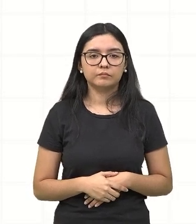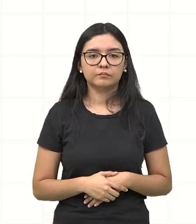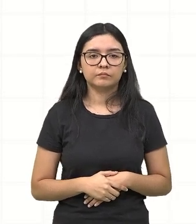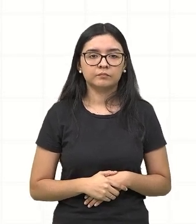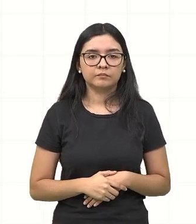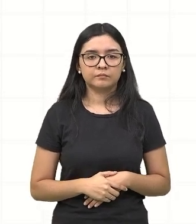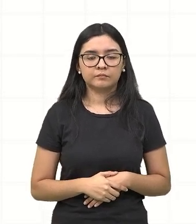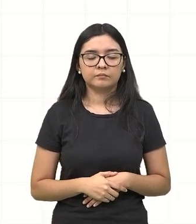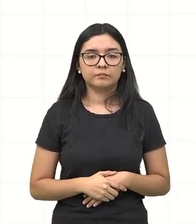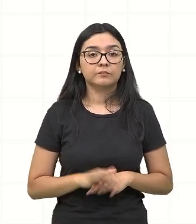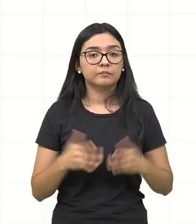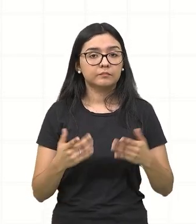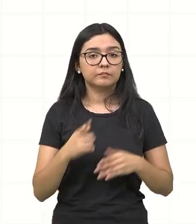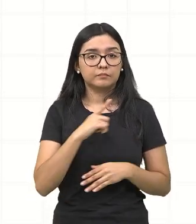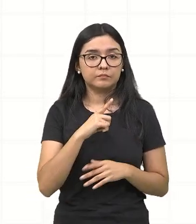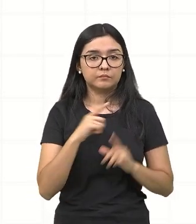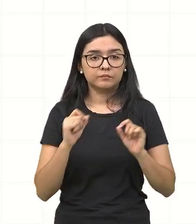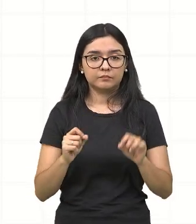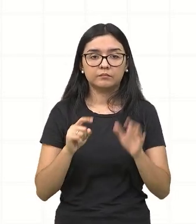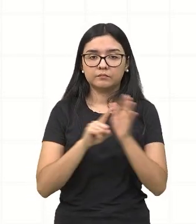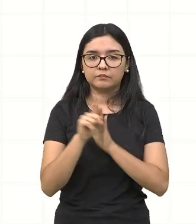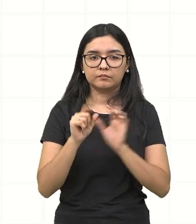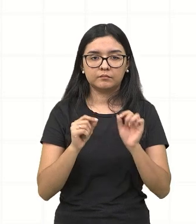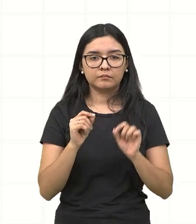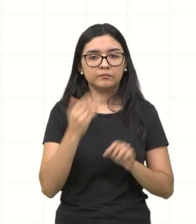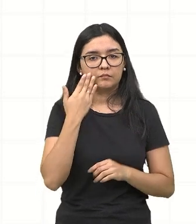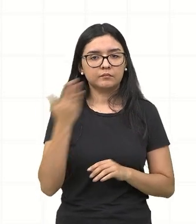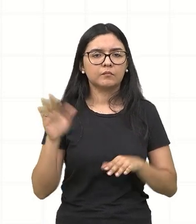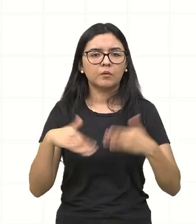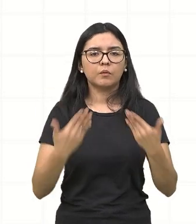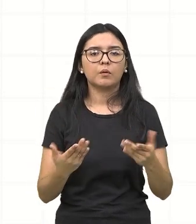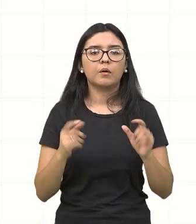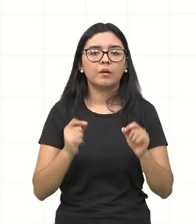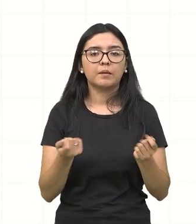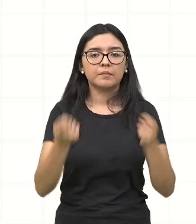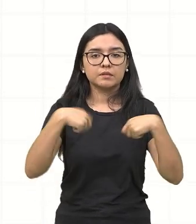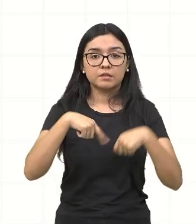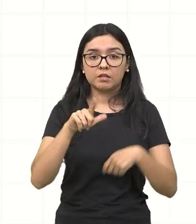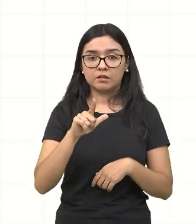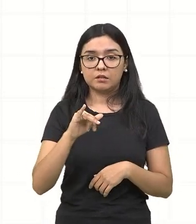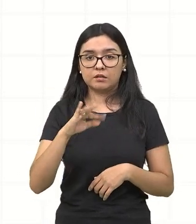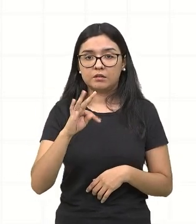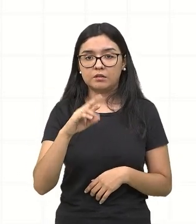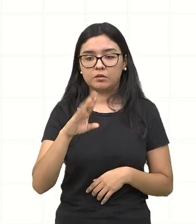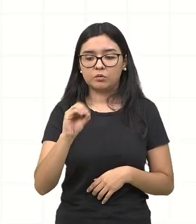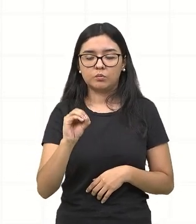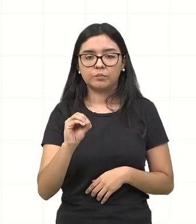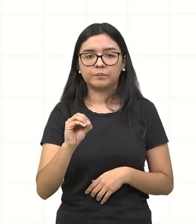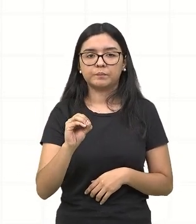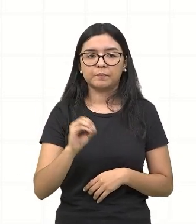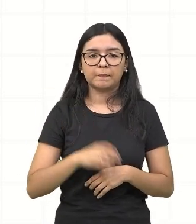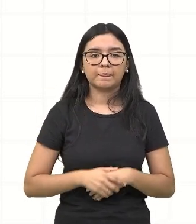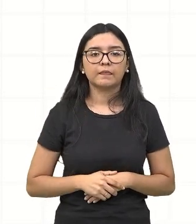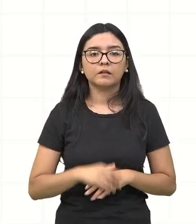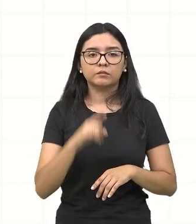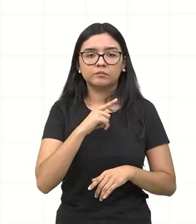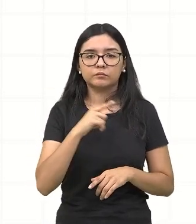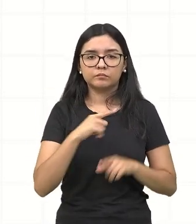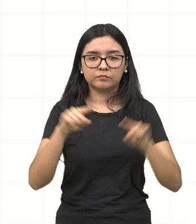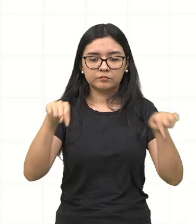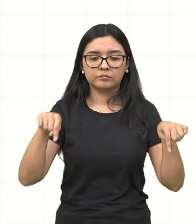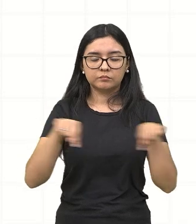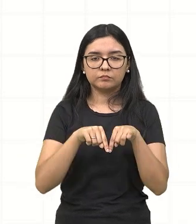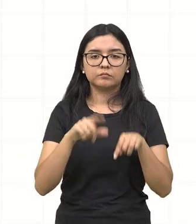Bom, pessoal, temos aí a seguinte situação. Qual é a capacidade em litro? Olha aí, qual é a capacidade em litro de um recipiente que tem a forma